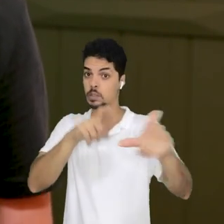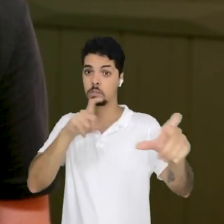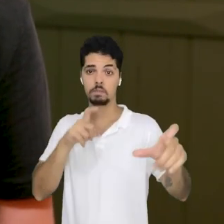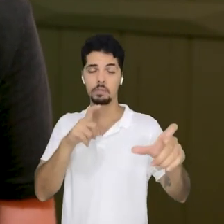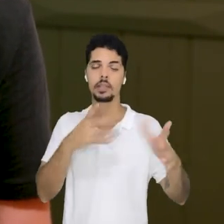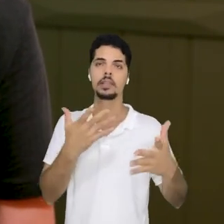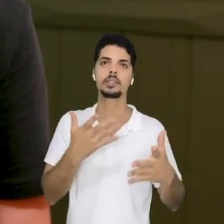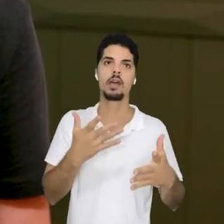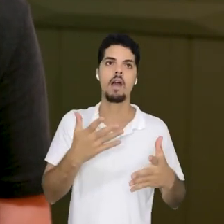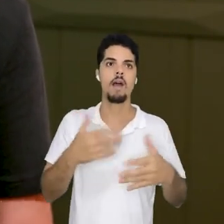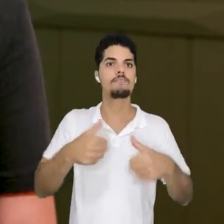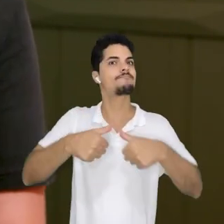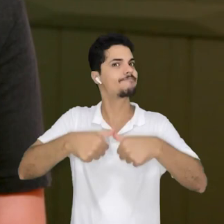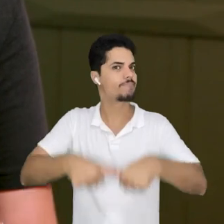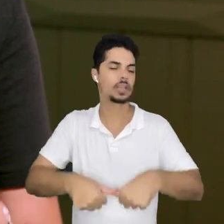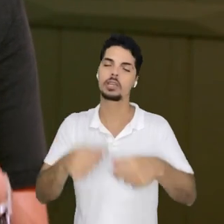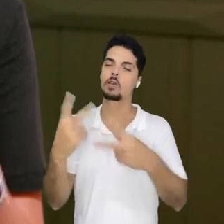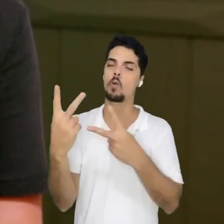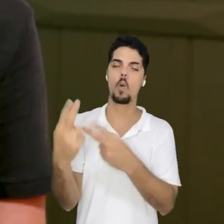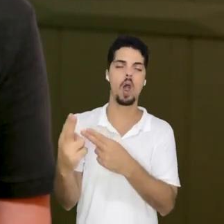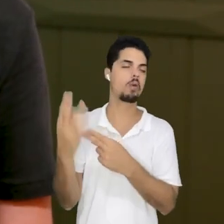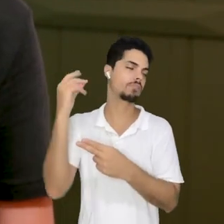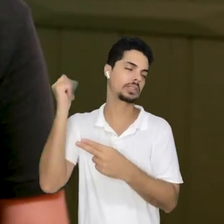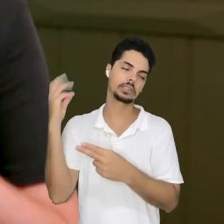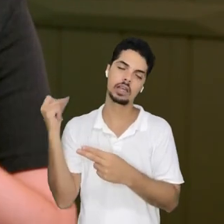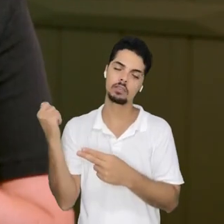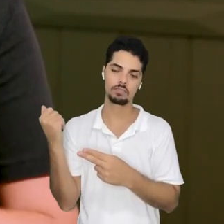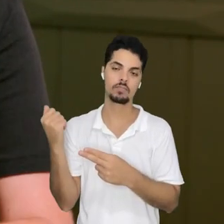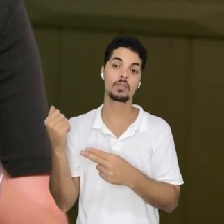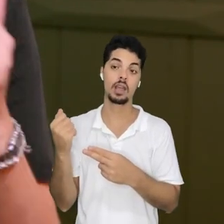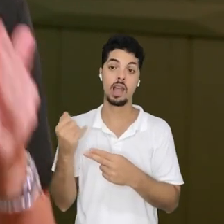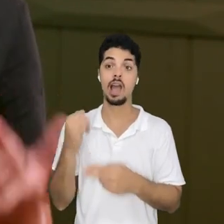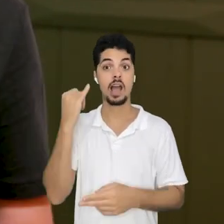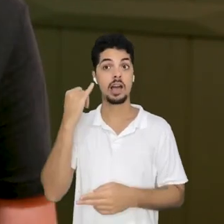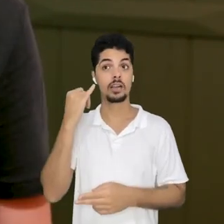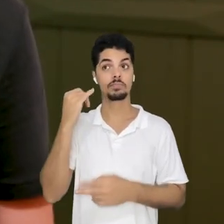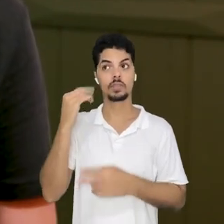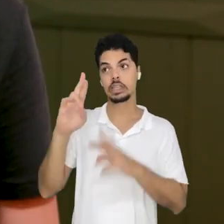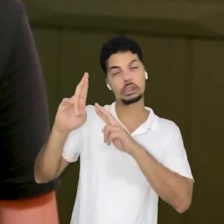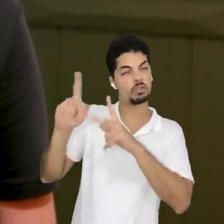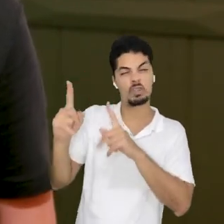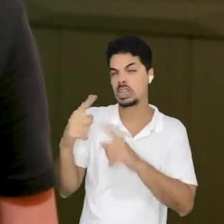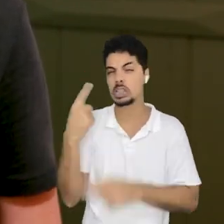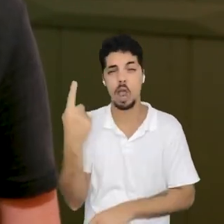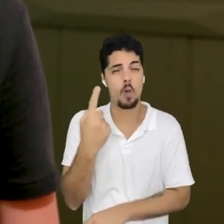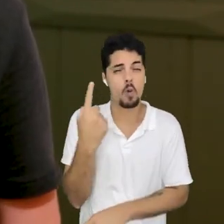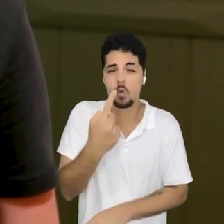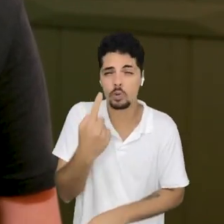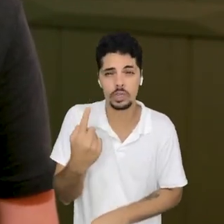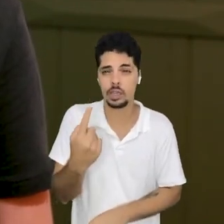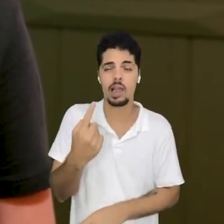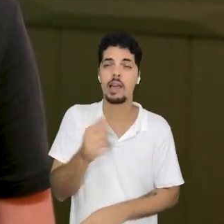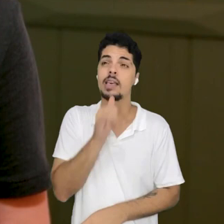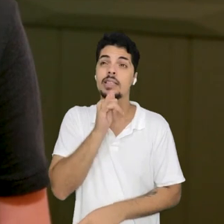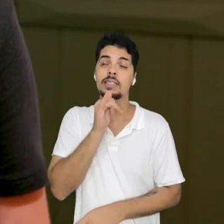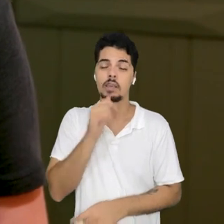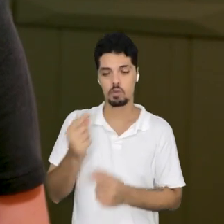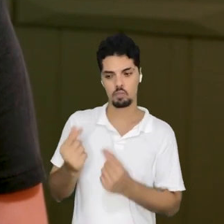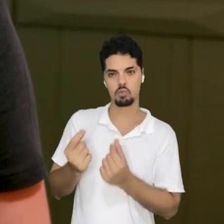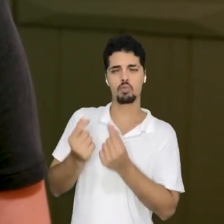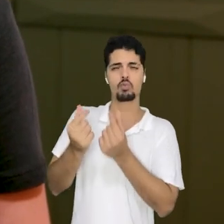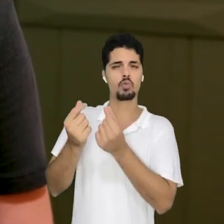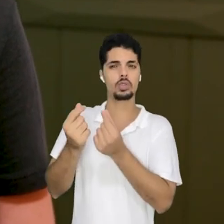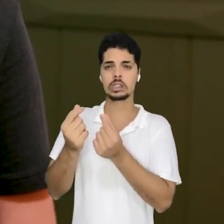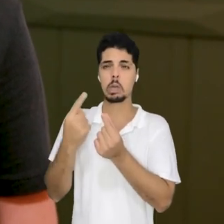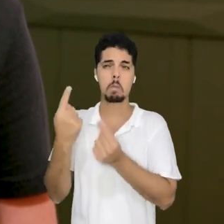bases econômicas do nosso país, né, do nosso novo país, permanecem as mesmas. A única diferença que a gente tem